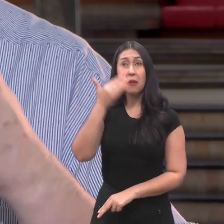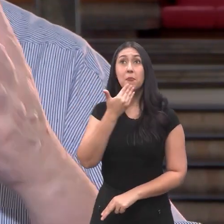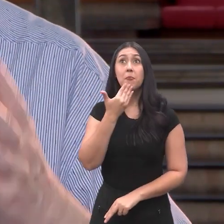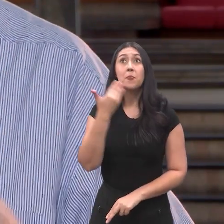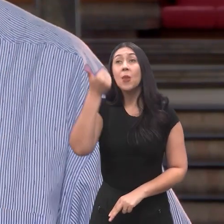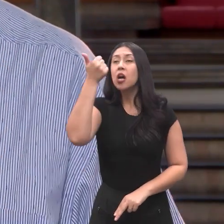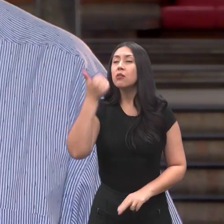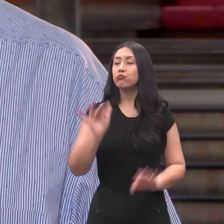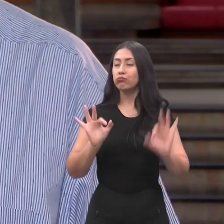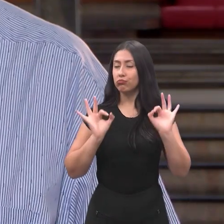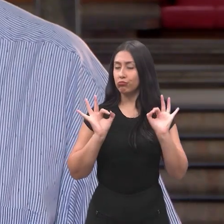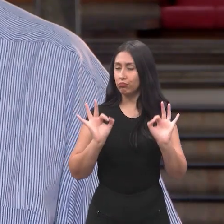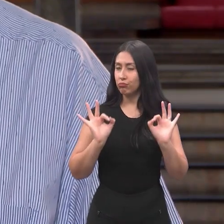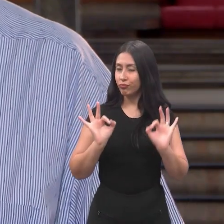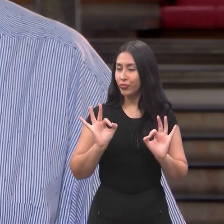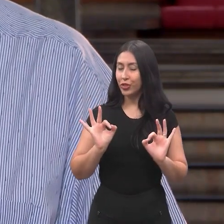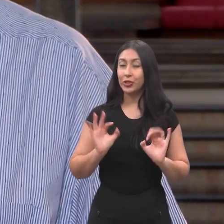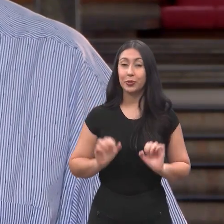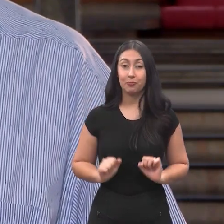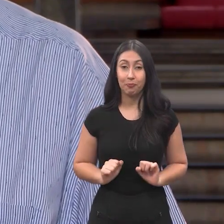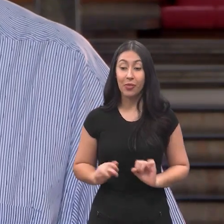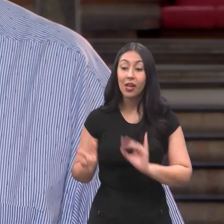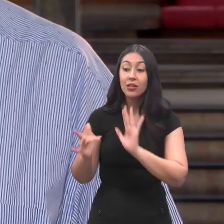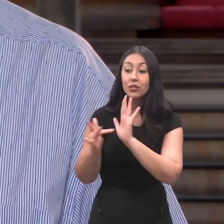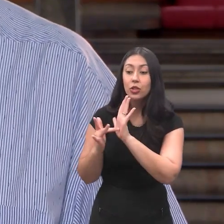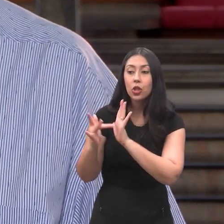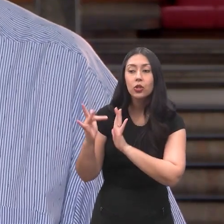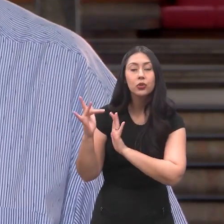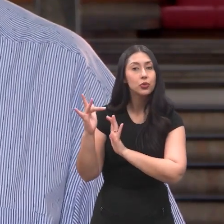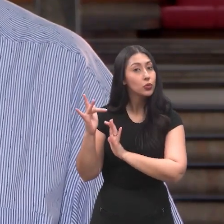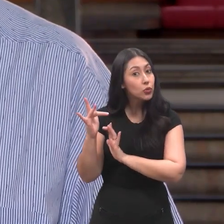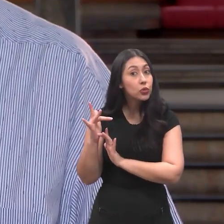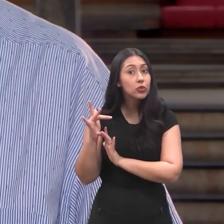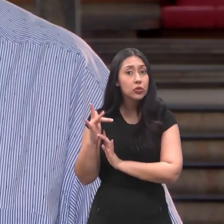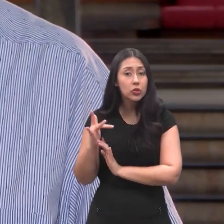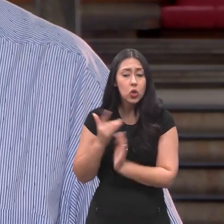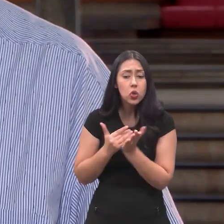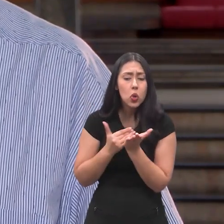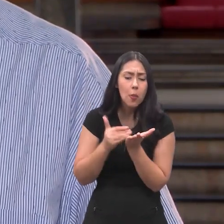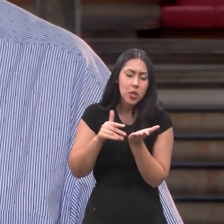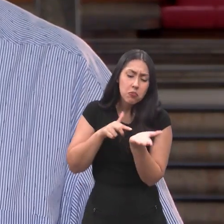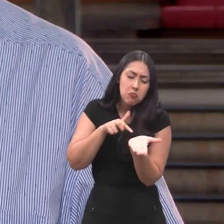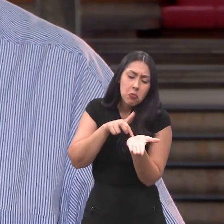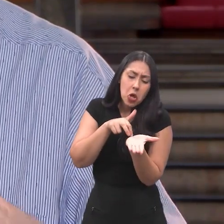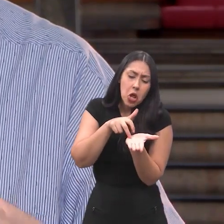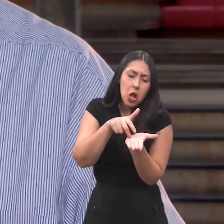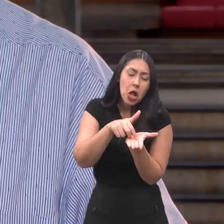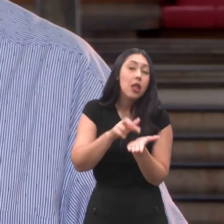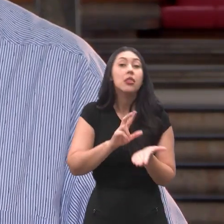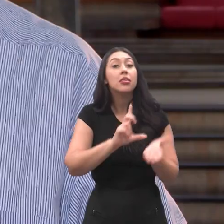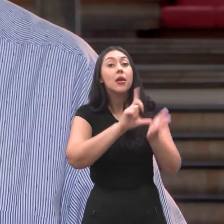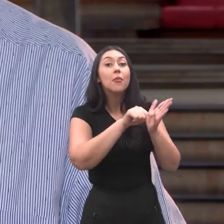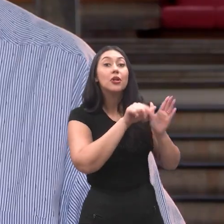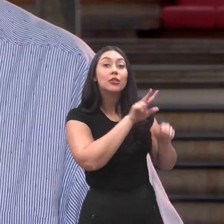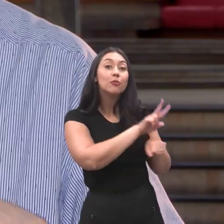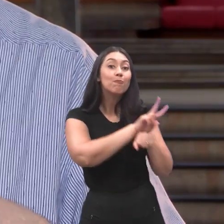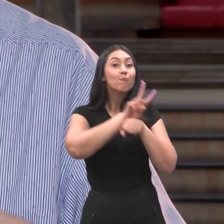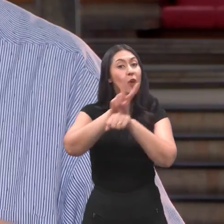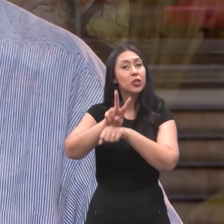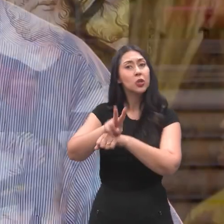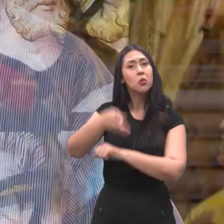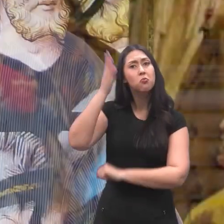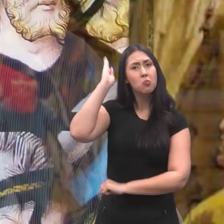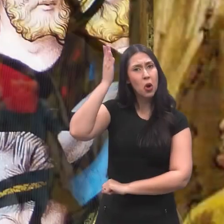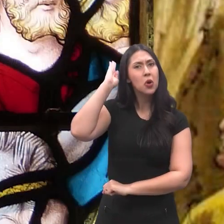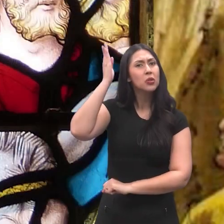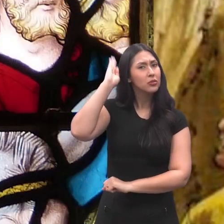não é? E com toda a pompa. Jesus, ao entrar, ele começa indo a pé. Daqui a pouco arruma um burrinho para ele,